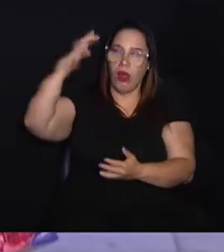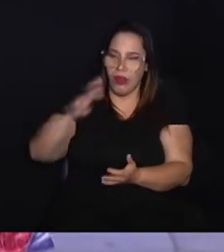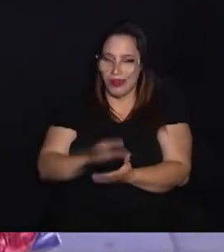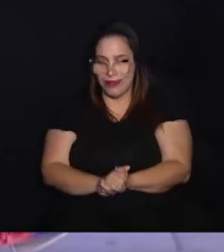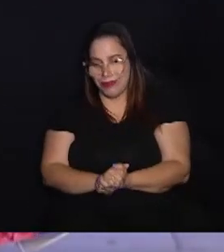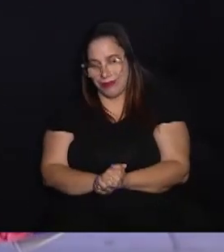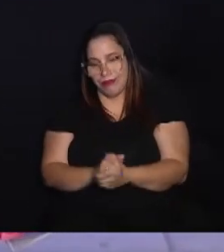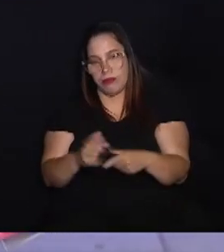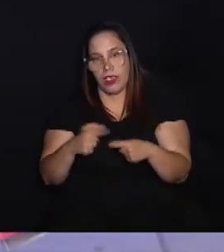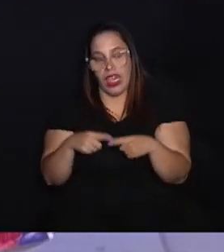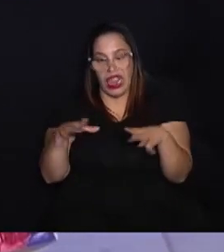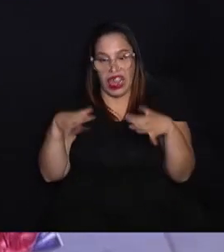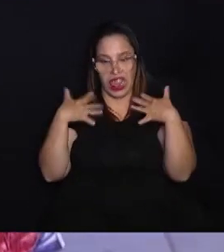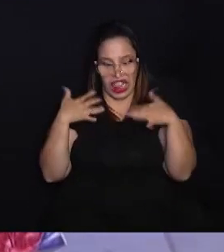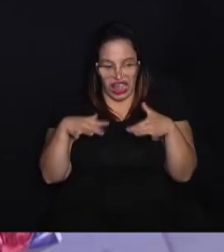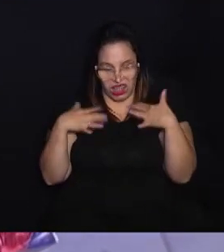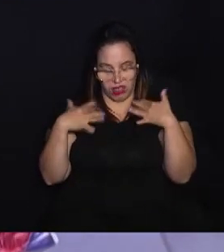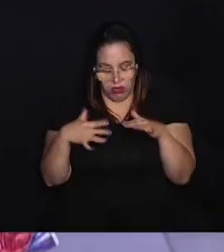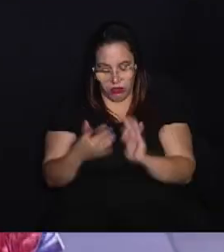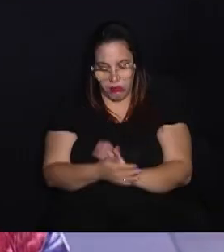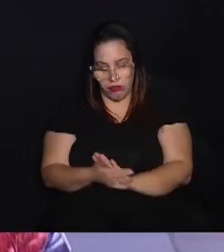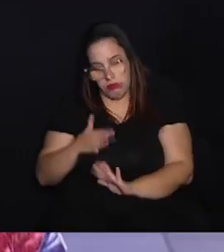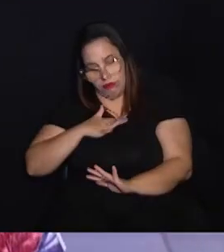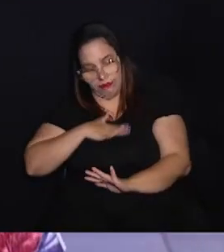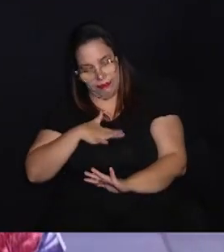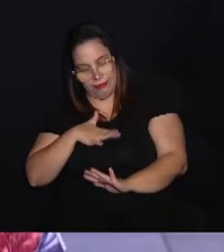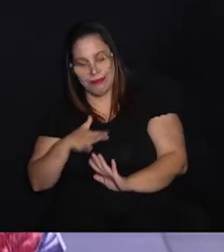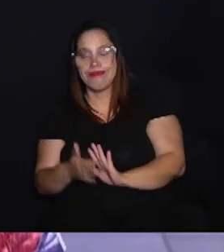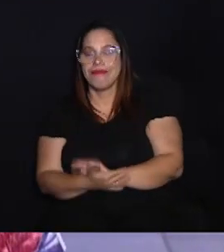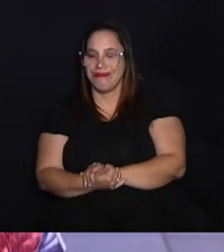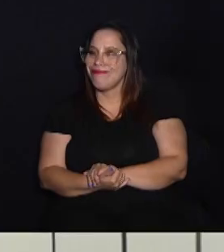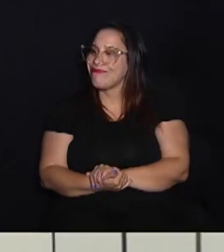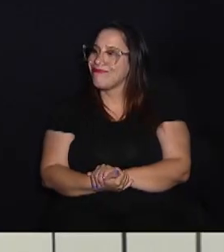Porque tudo cozinha aqui. Eu gostei, ficou mais fresco, sim.